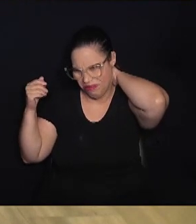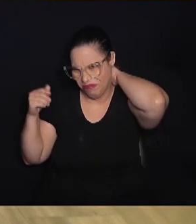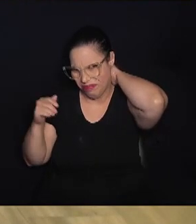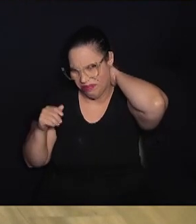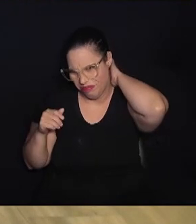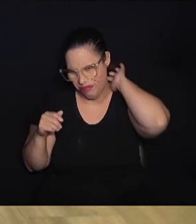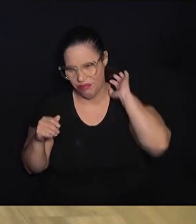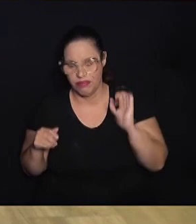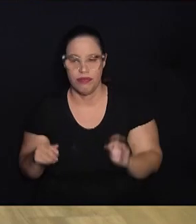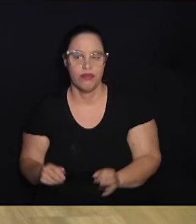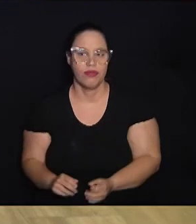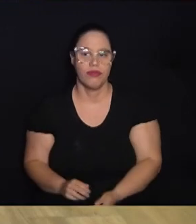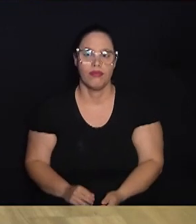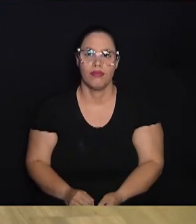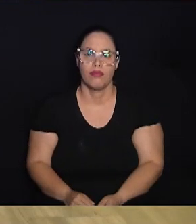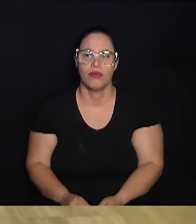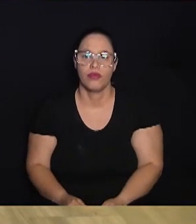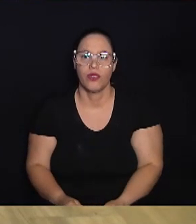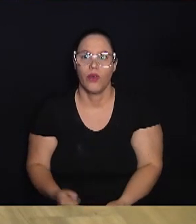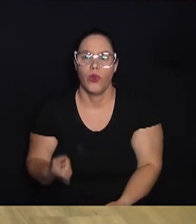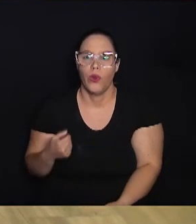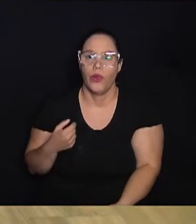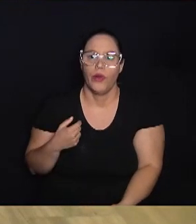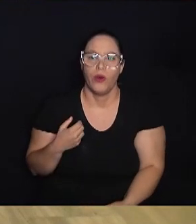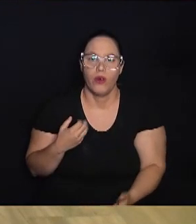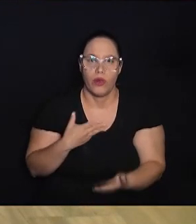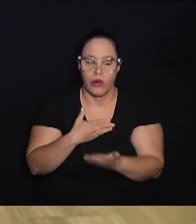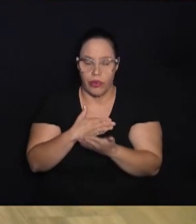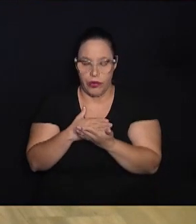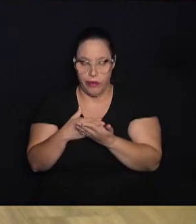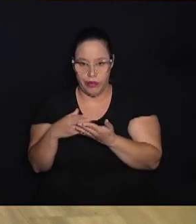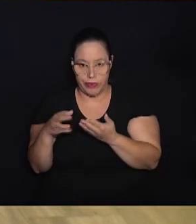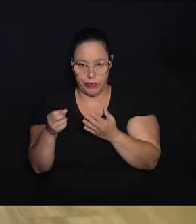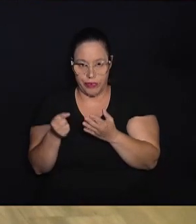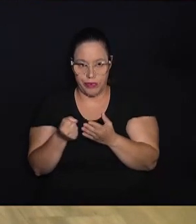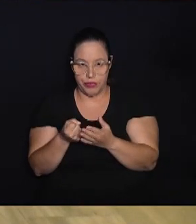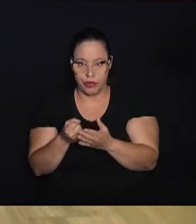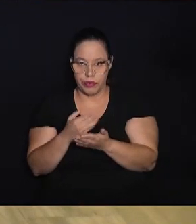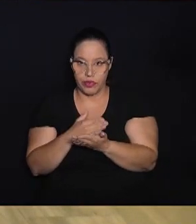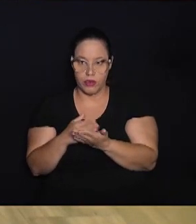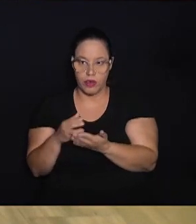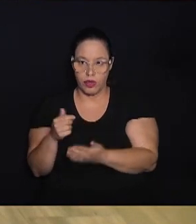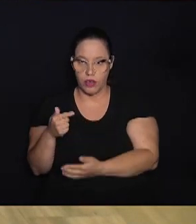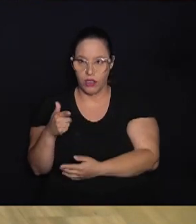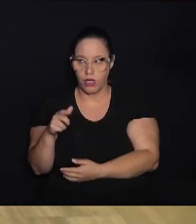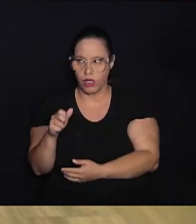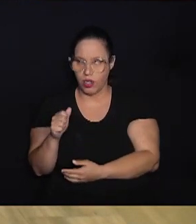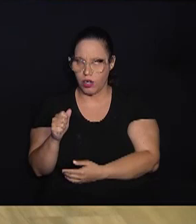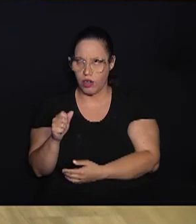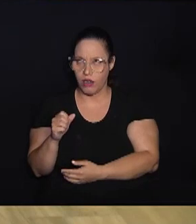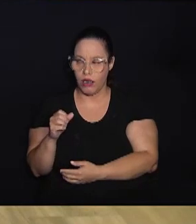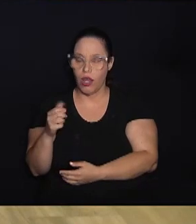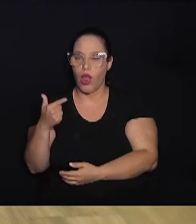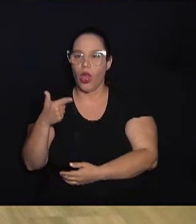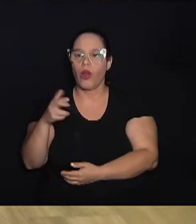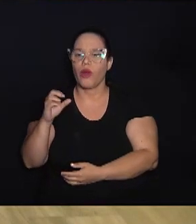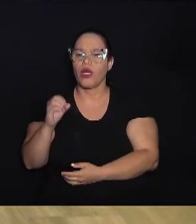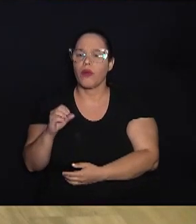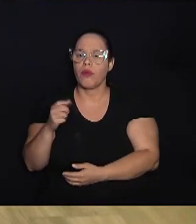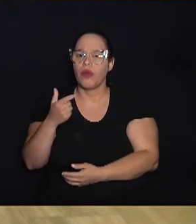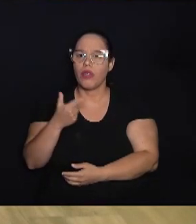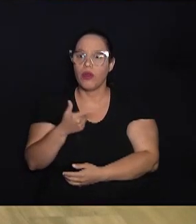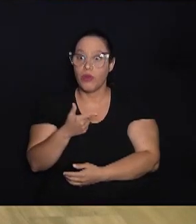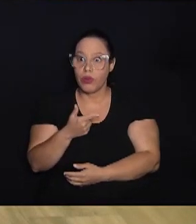eh então eu ainda comecei há pouco tempo então eu tô na tiraa 214 ainda você eu tô na eleição de 2002 para você ter uma ideia